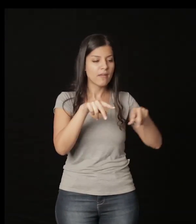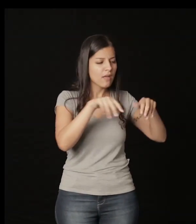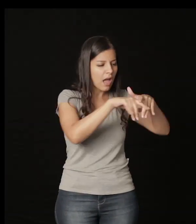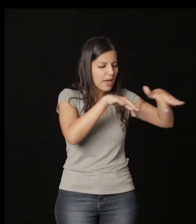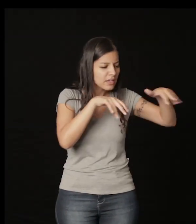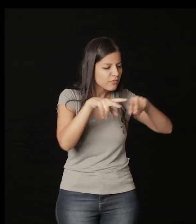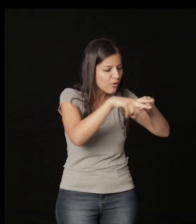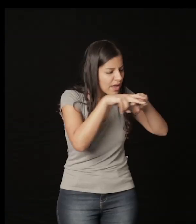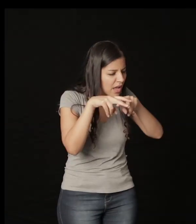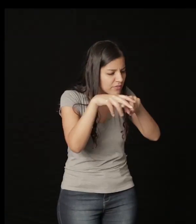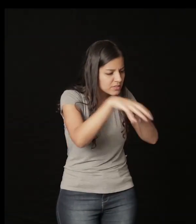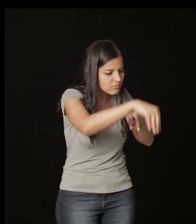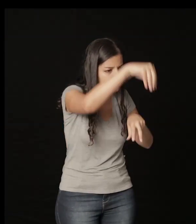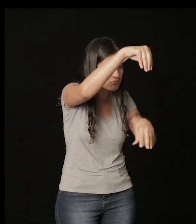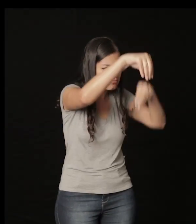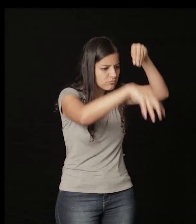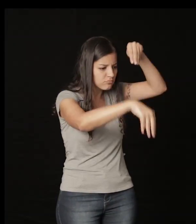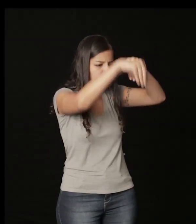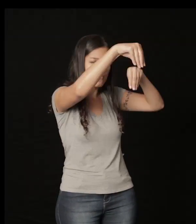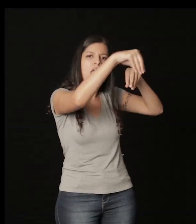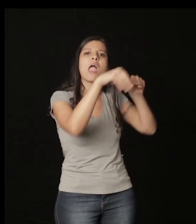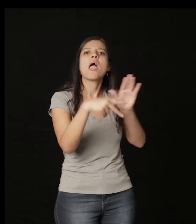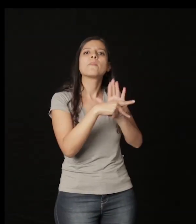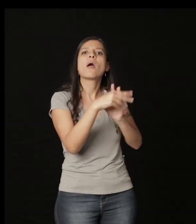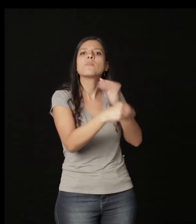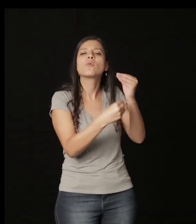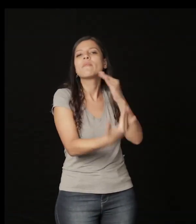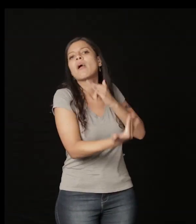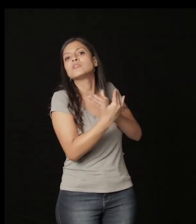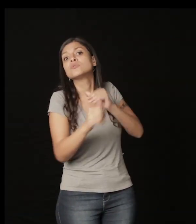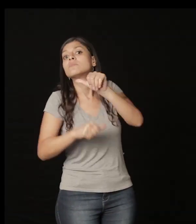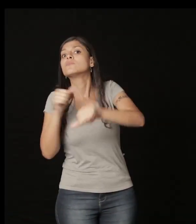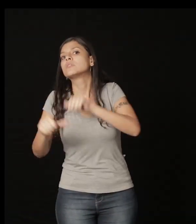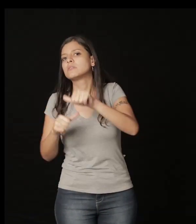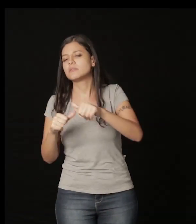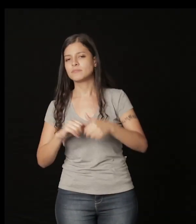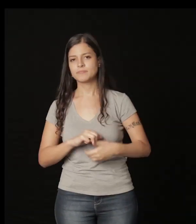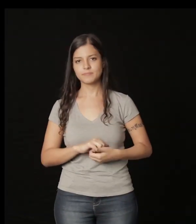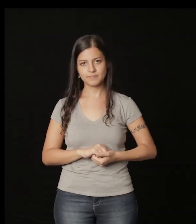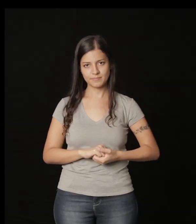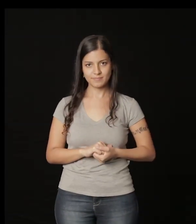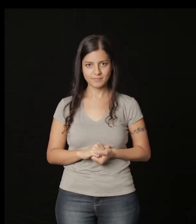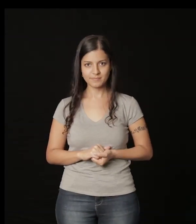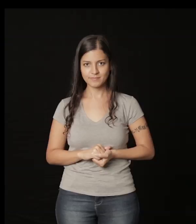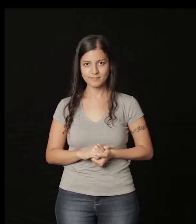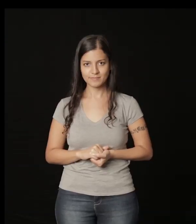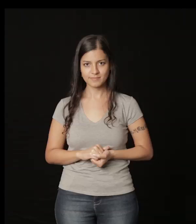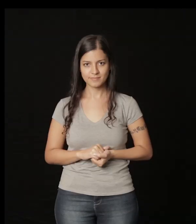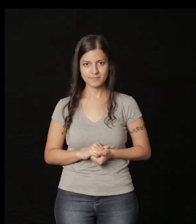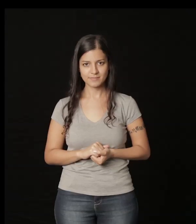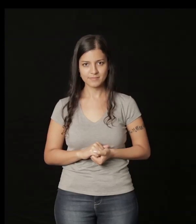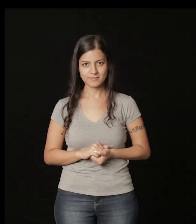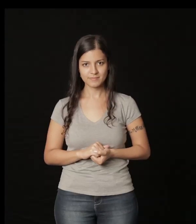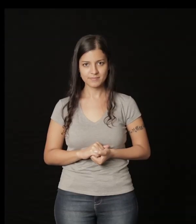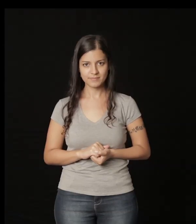e o levantamento desses arquivos atuam no sentido de trazer alguma mudança?